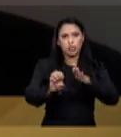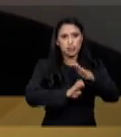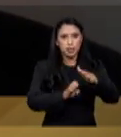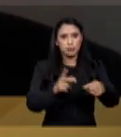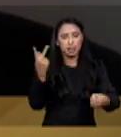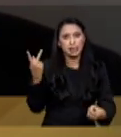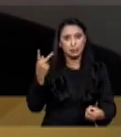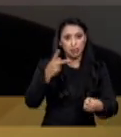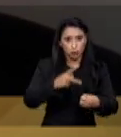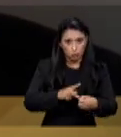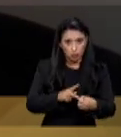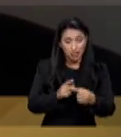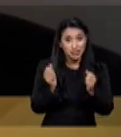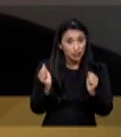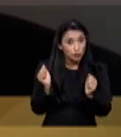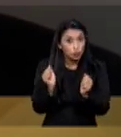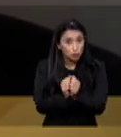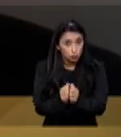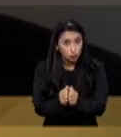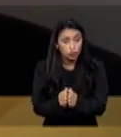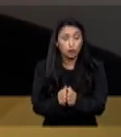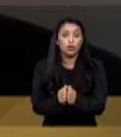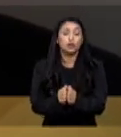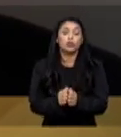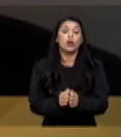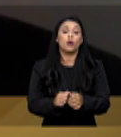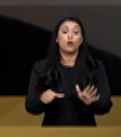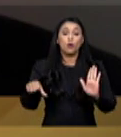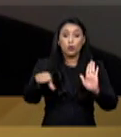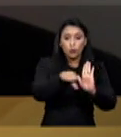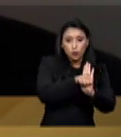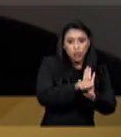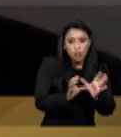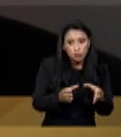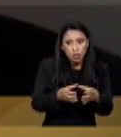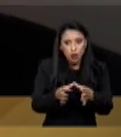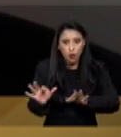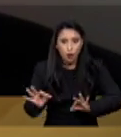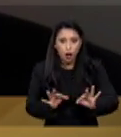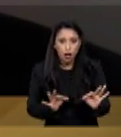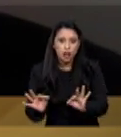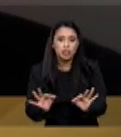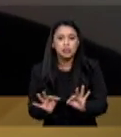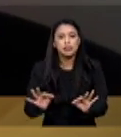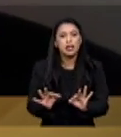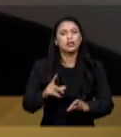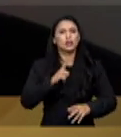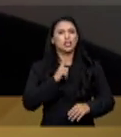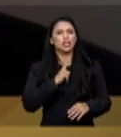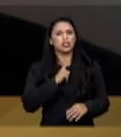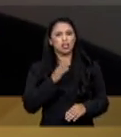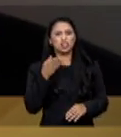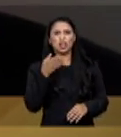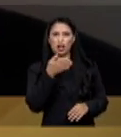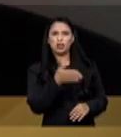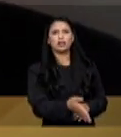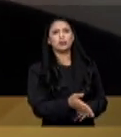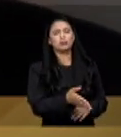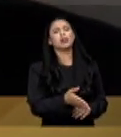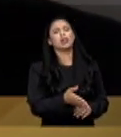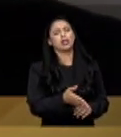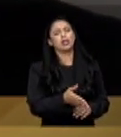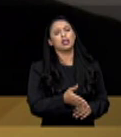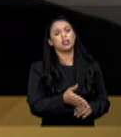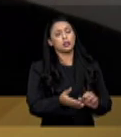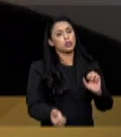S.A., que se ajustaram aos propósitos ilícitos do grupo criminoso organizado e que atuaram diretamente nos